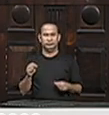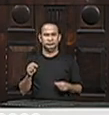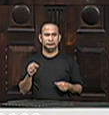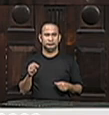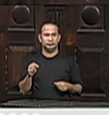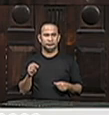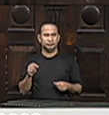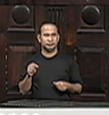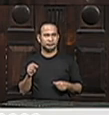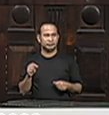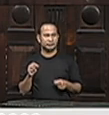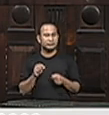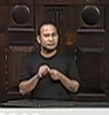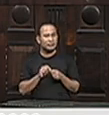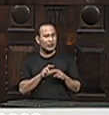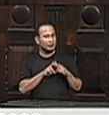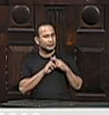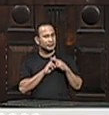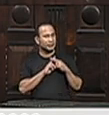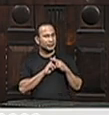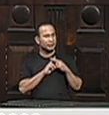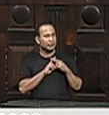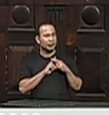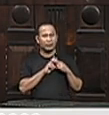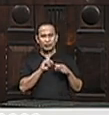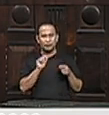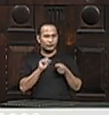E aí, obviamente,